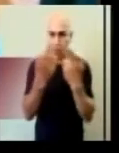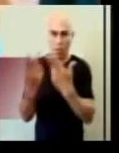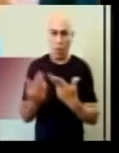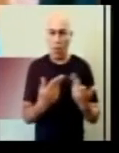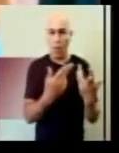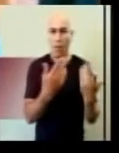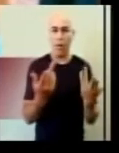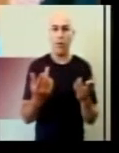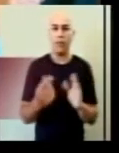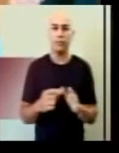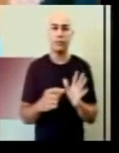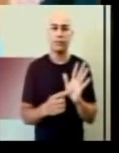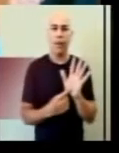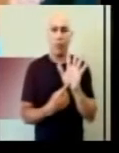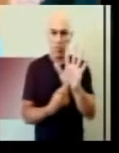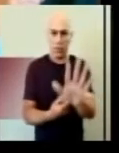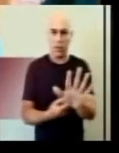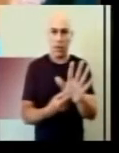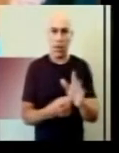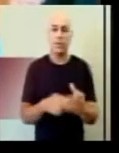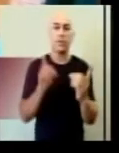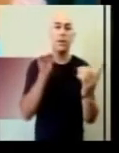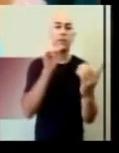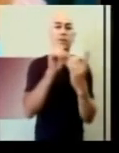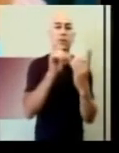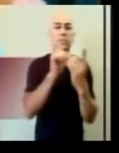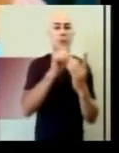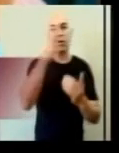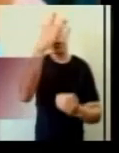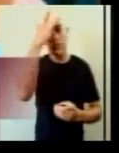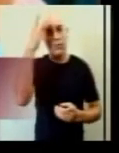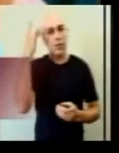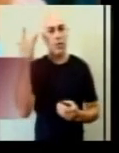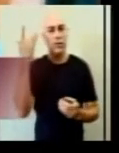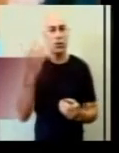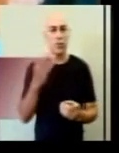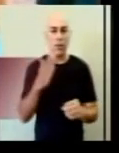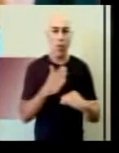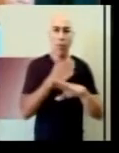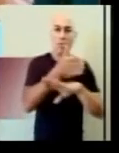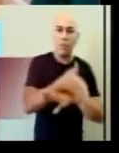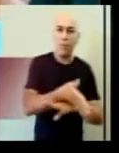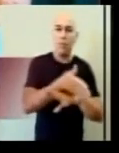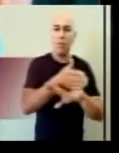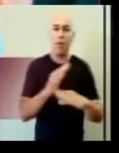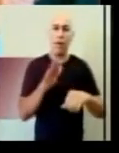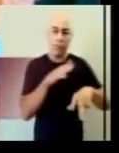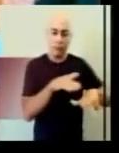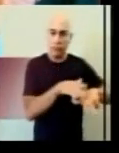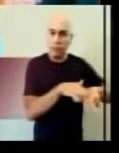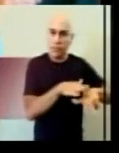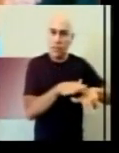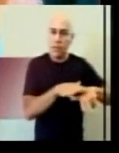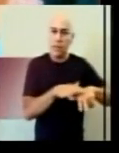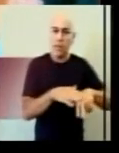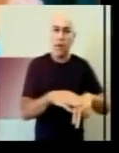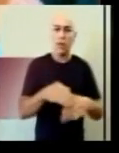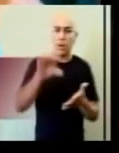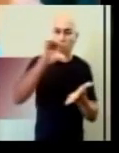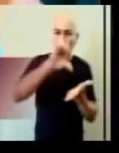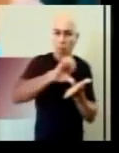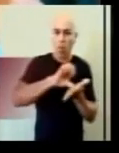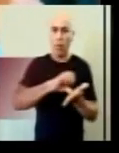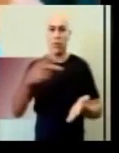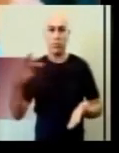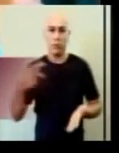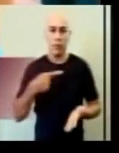quando nós analisamos os atendimentos de pacientes nas nossas unidades respiratórias.